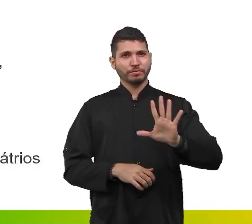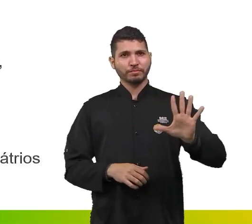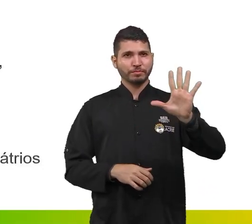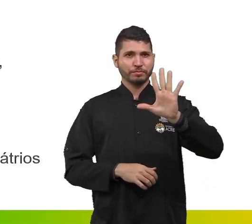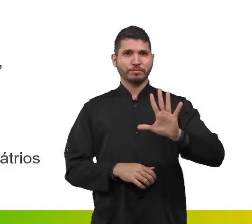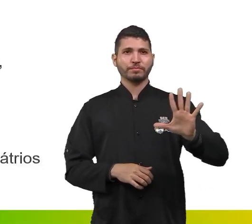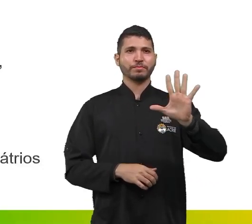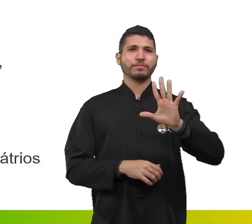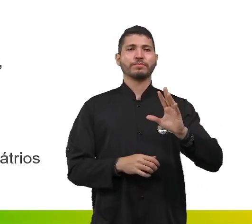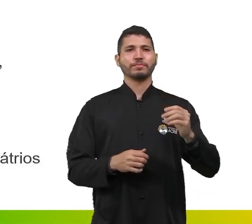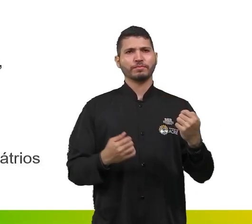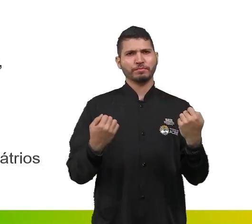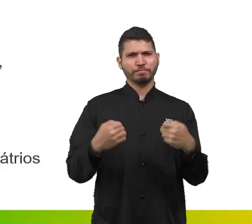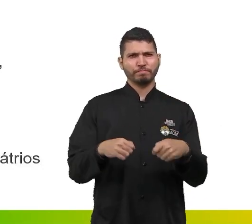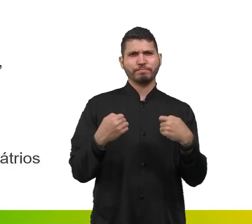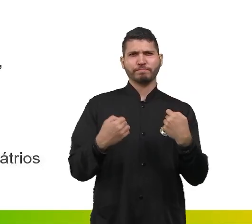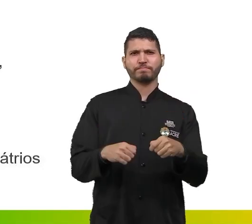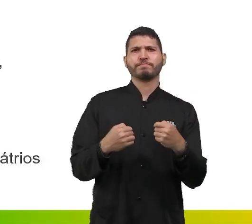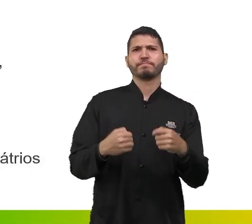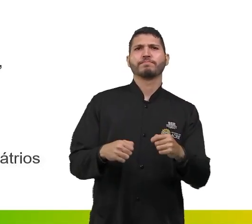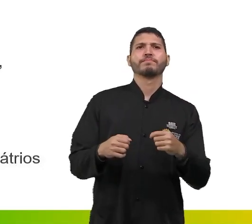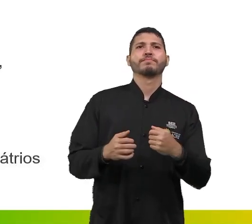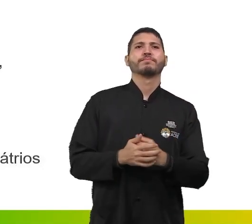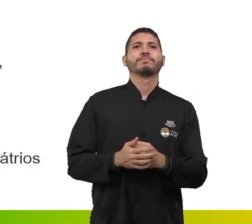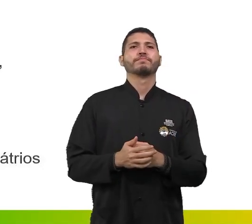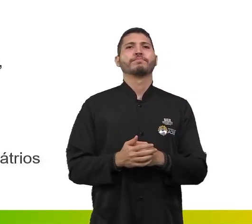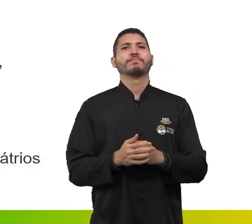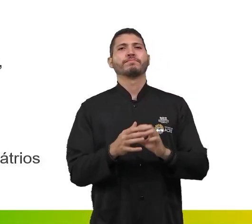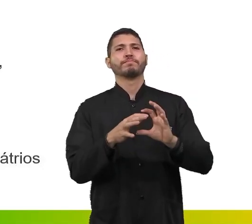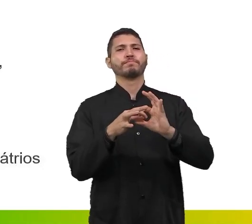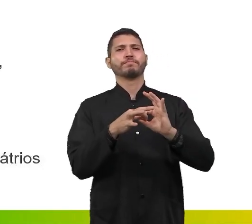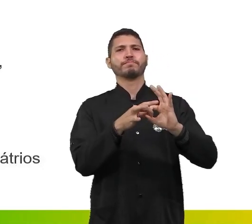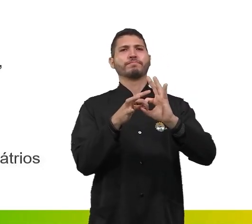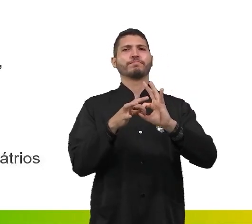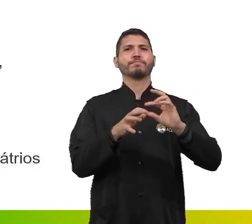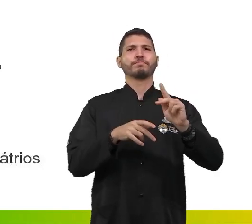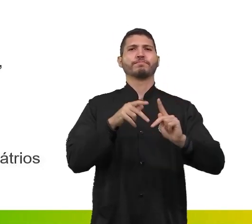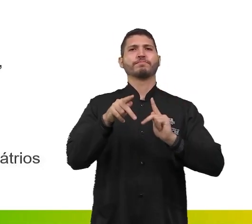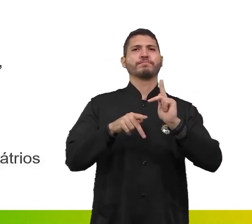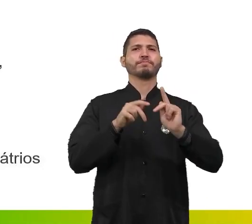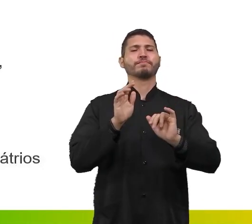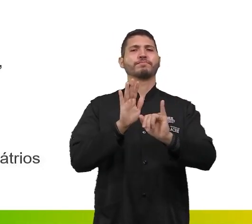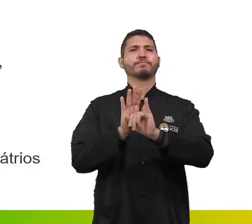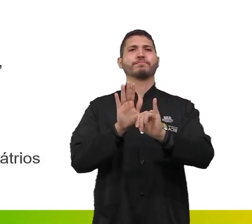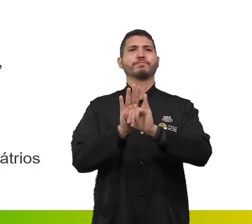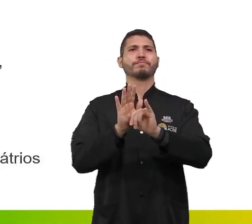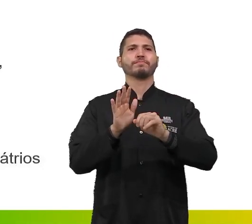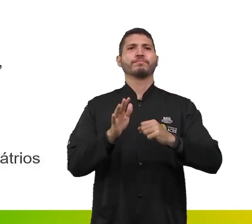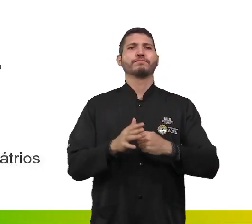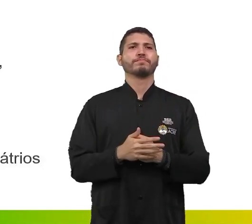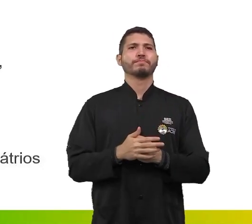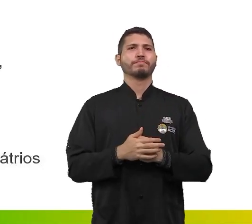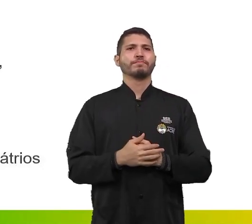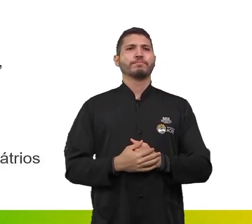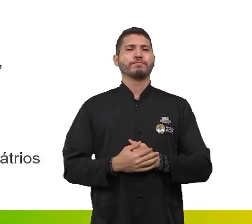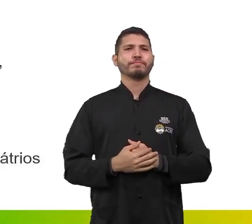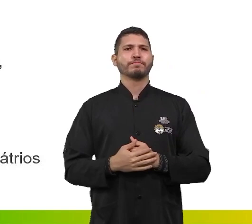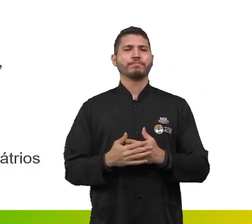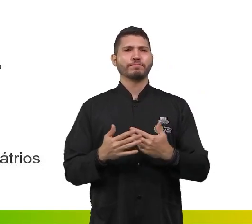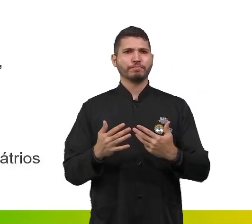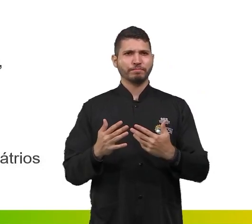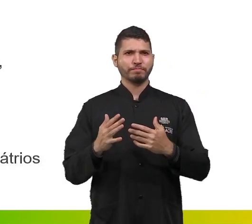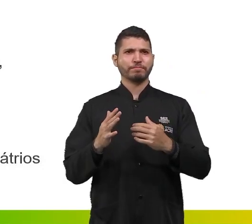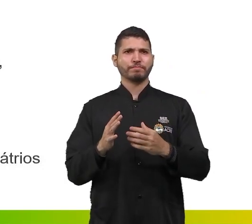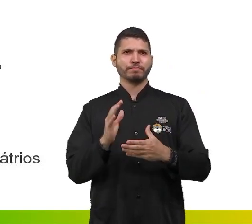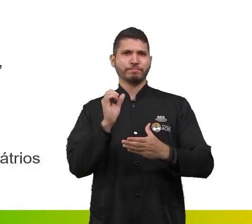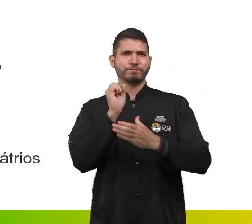como força poderosa para unificar populações sobre uma identidade comum, transformando súditos em cidadãos, com